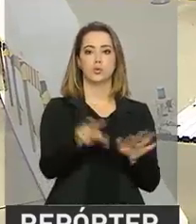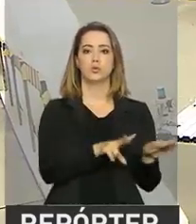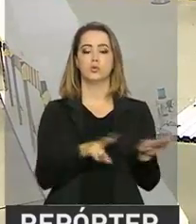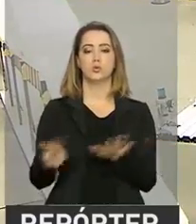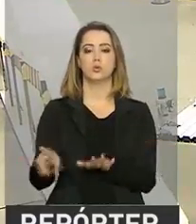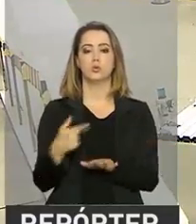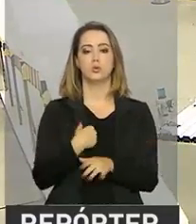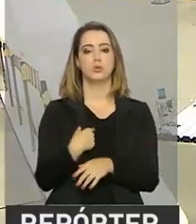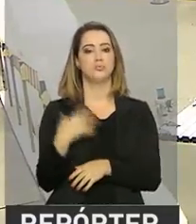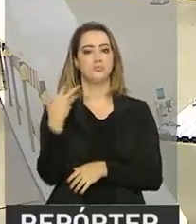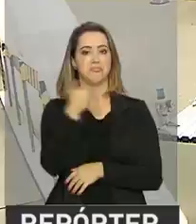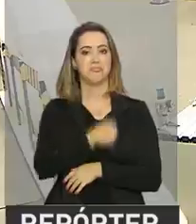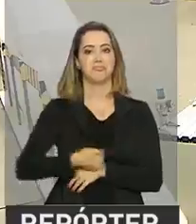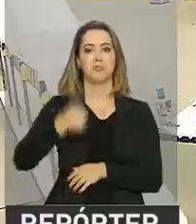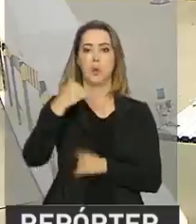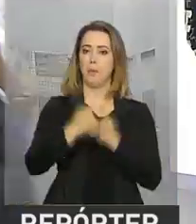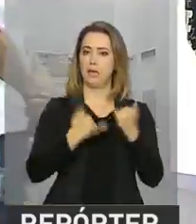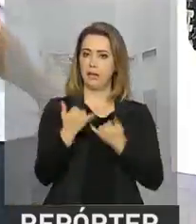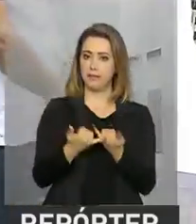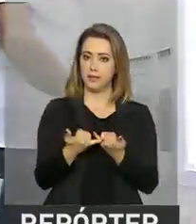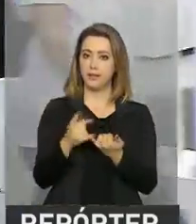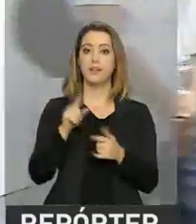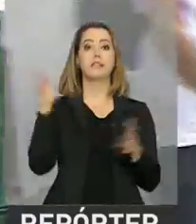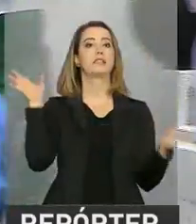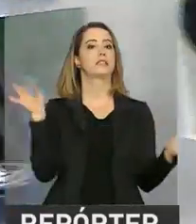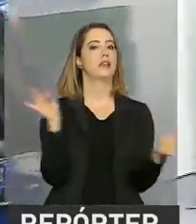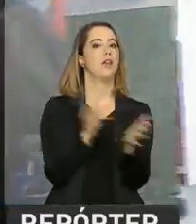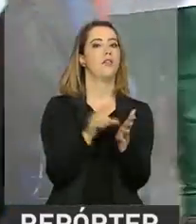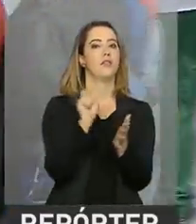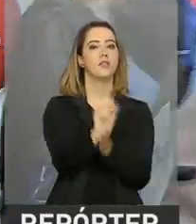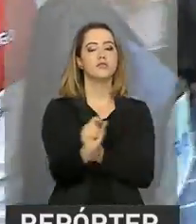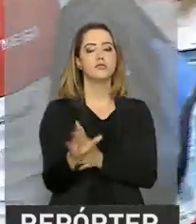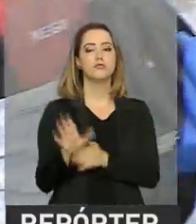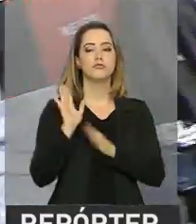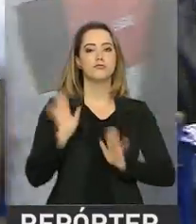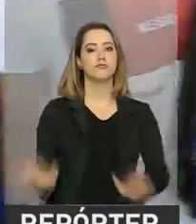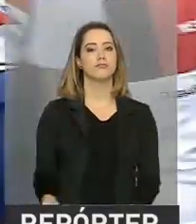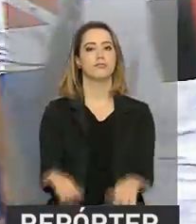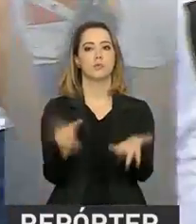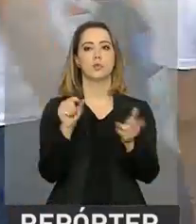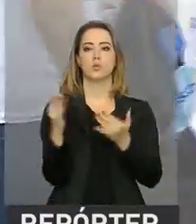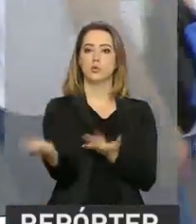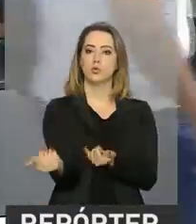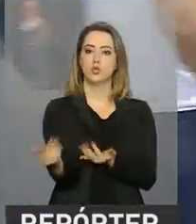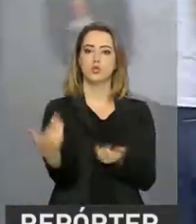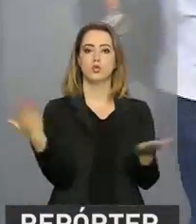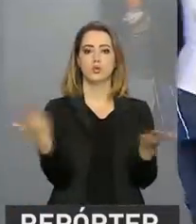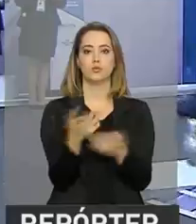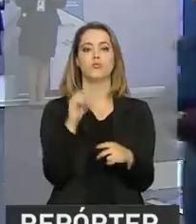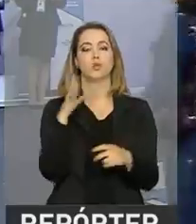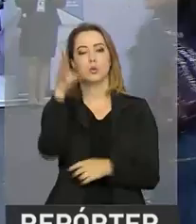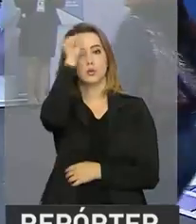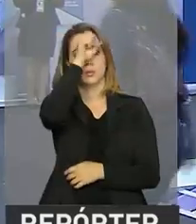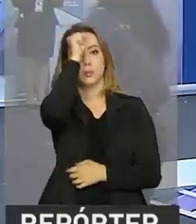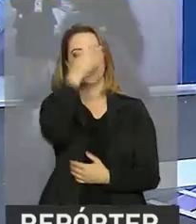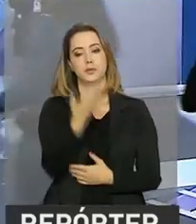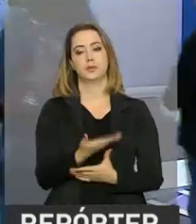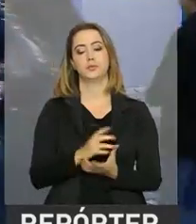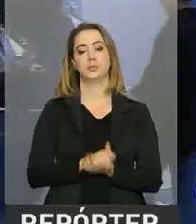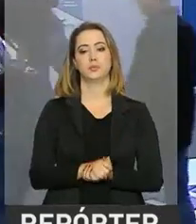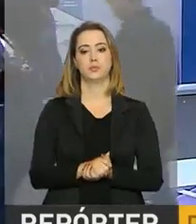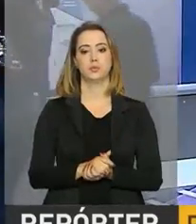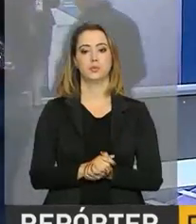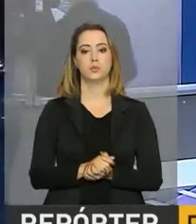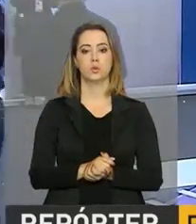parece uma grande diversão é, na verdade, um instrumento muito útil para incentivar os jovens que estão em processo de formação. O grande objetivo